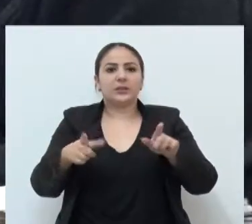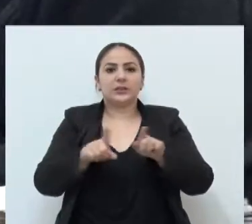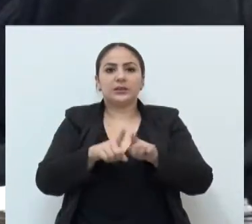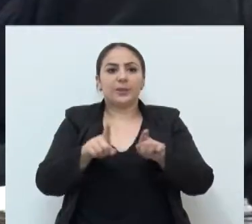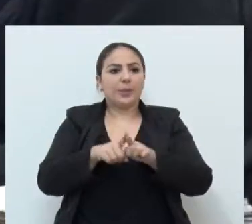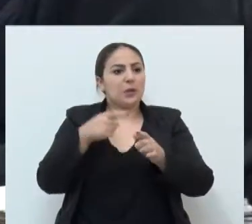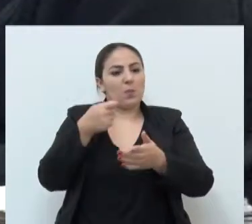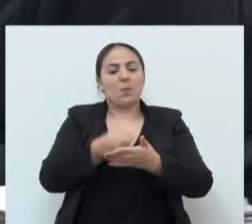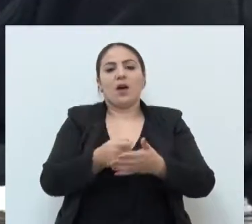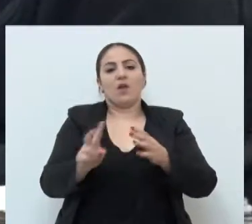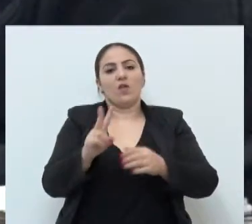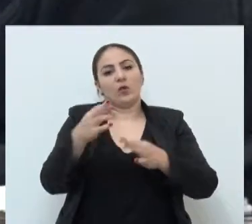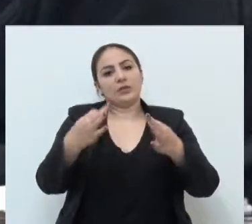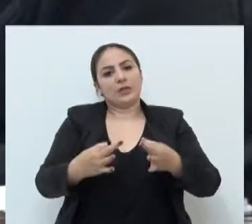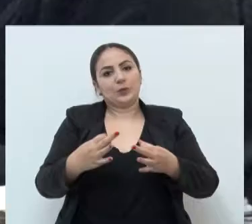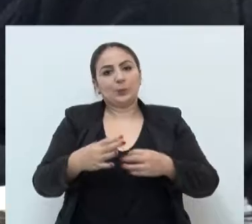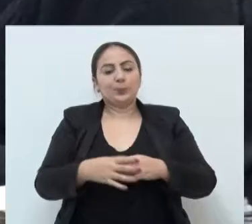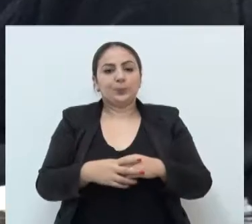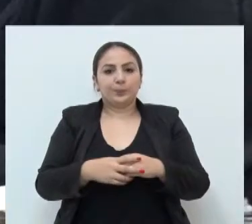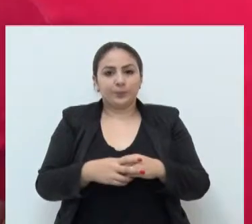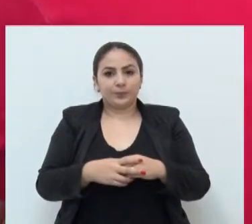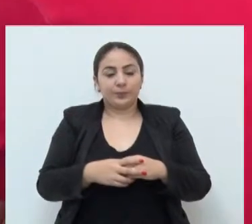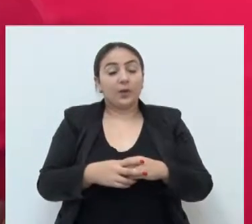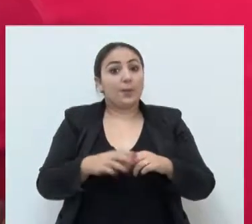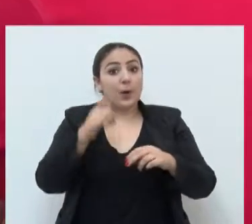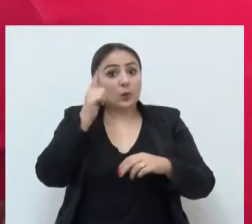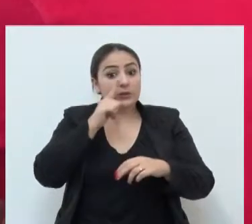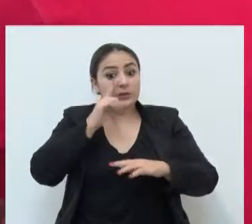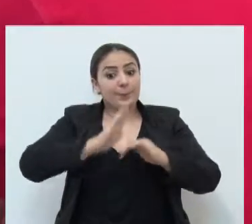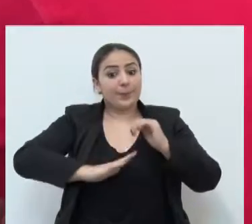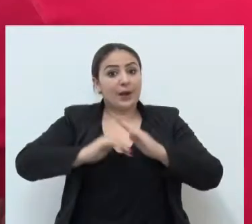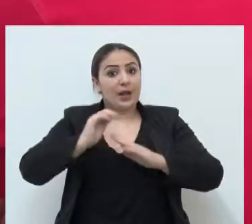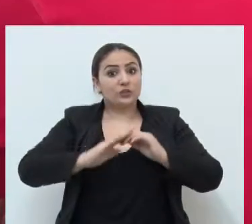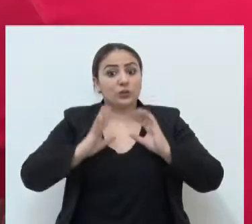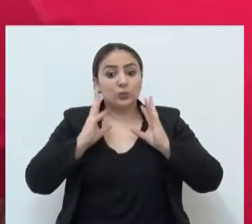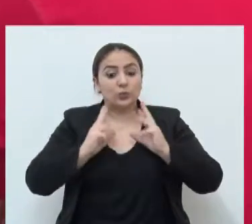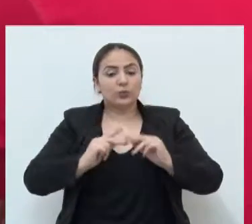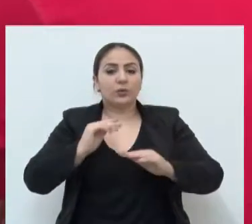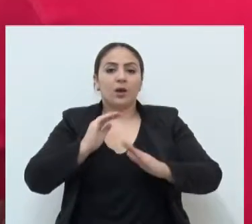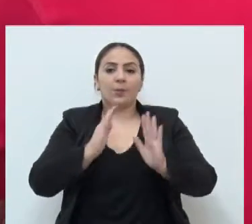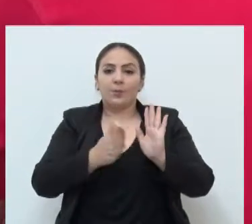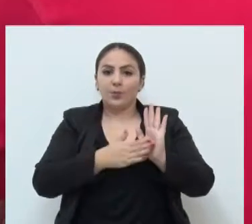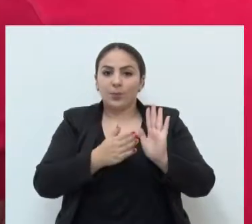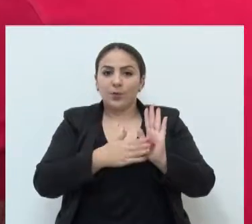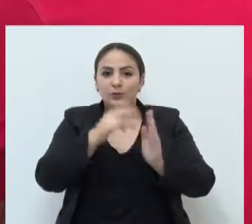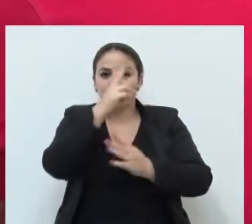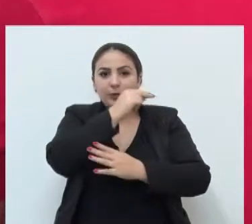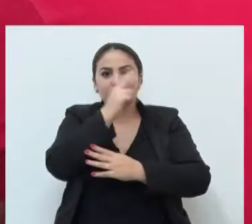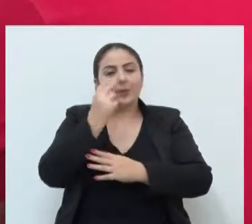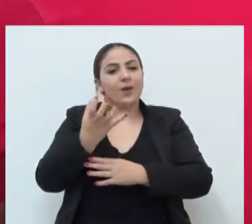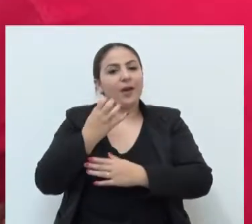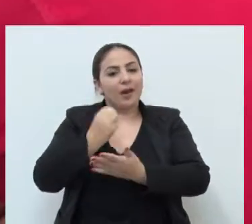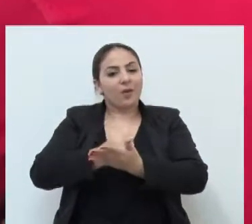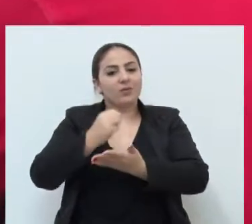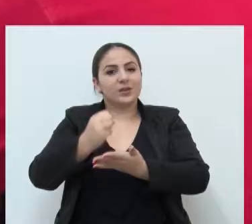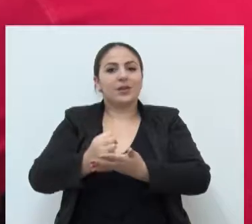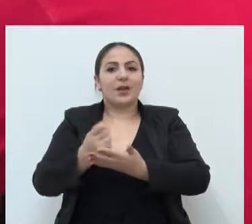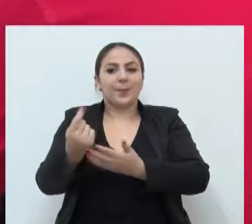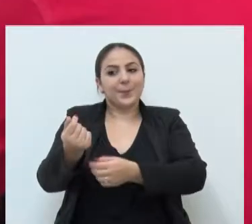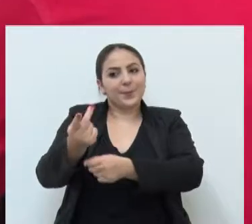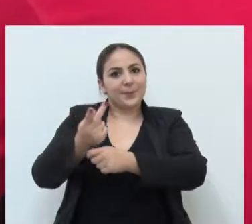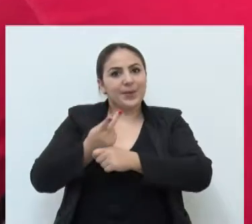ampliadas e não pagam o preço justo. Para colocar em prática a proposta, o município quer contratar